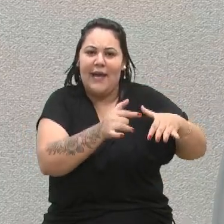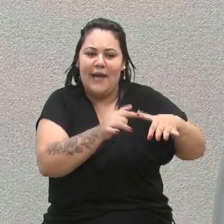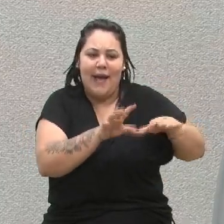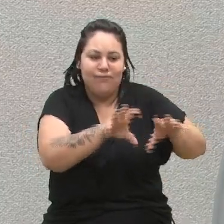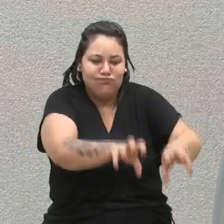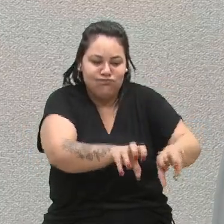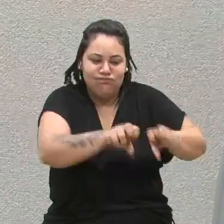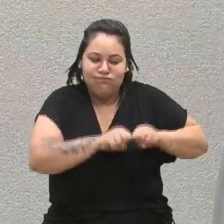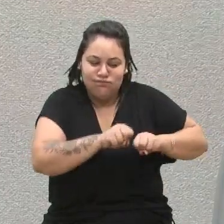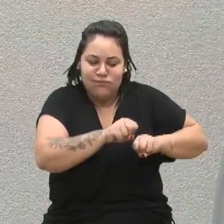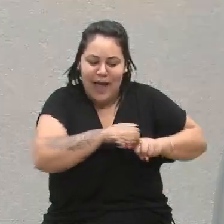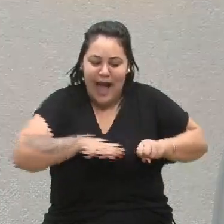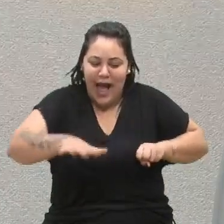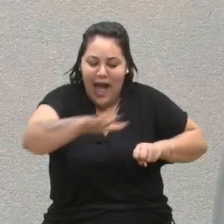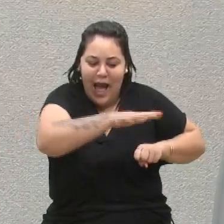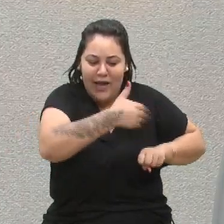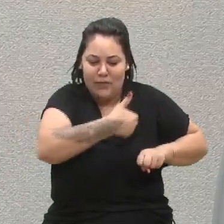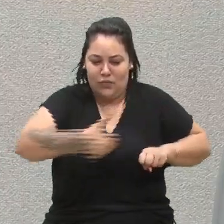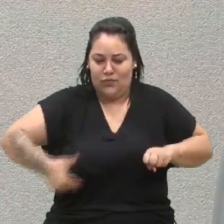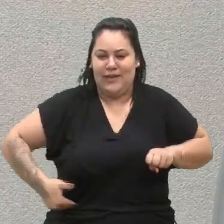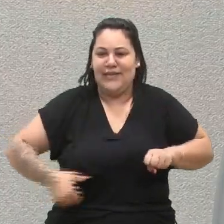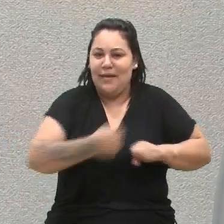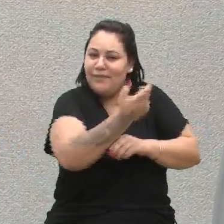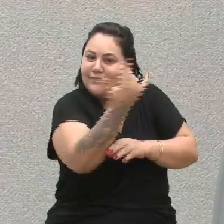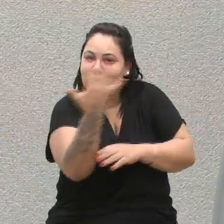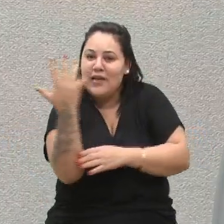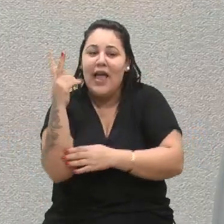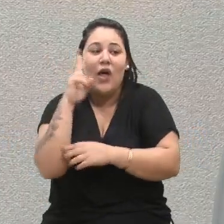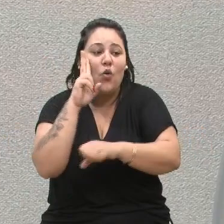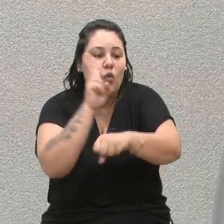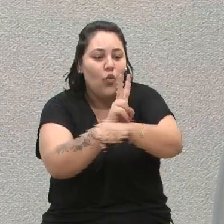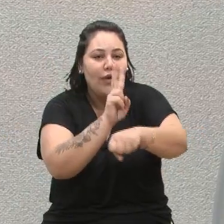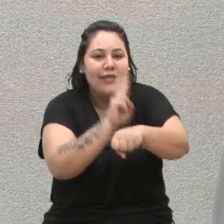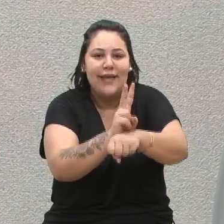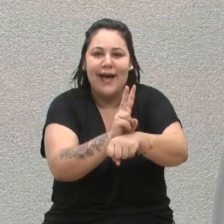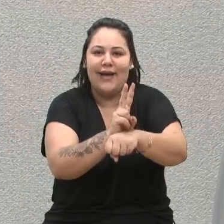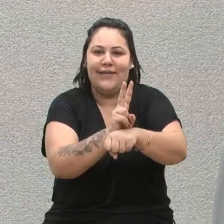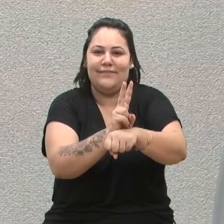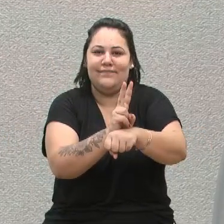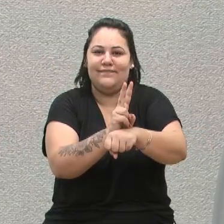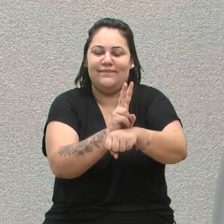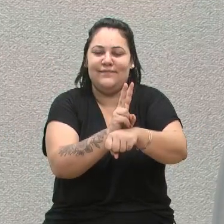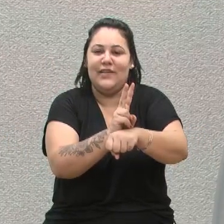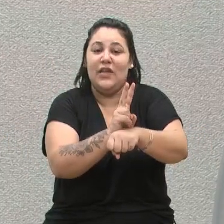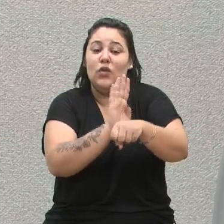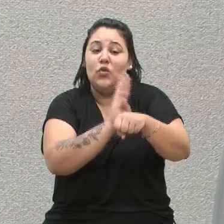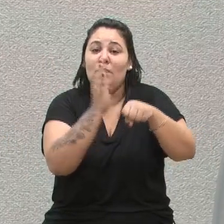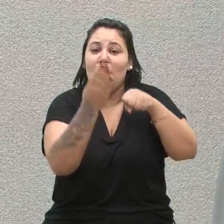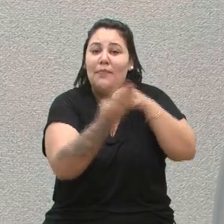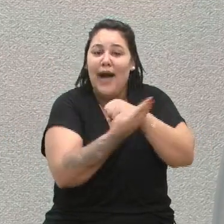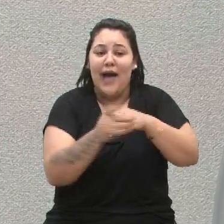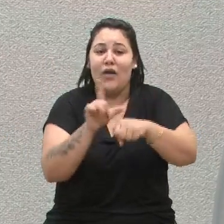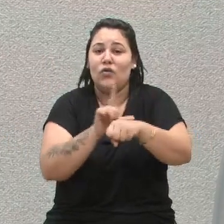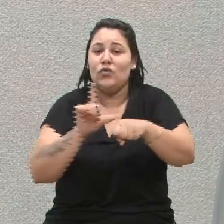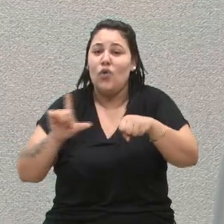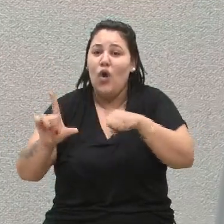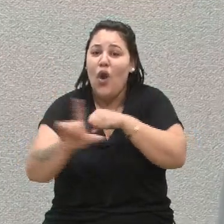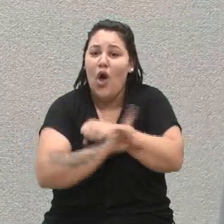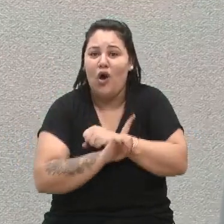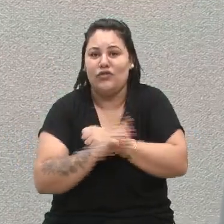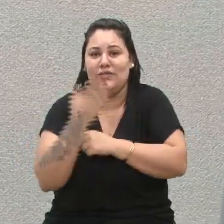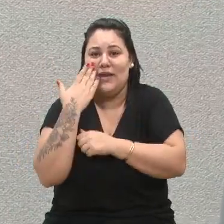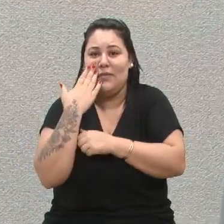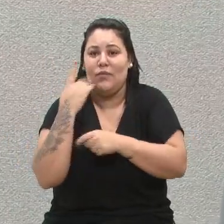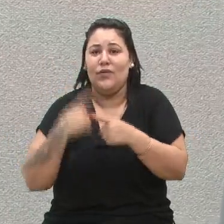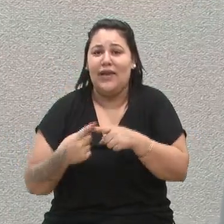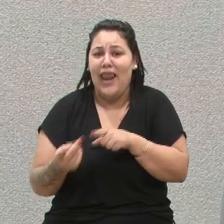a preservação do seu bairro, da sua comunidade, do seu loteamento. E lá naquela época